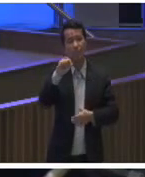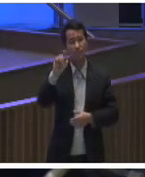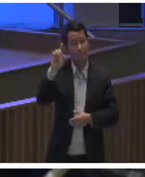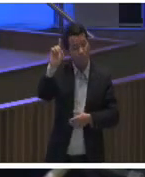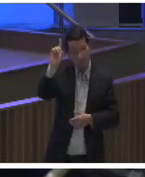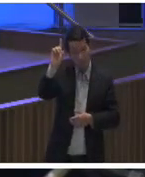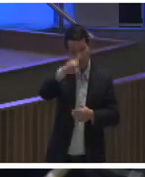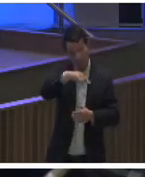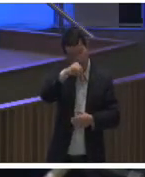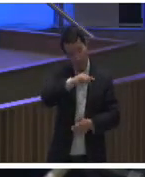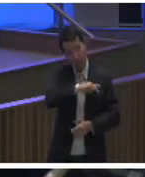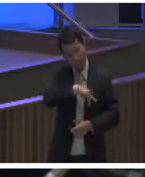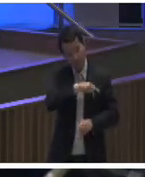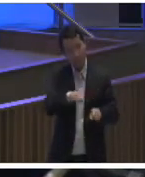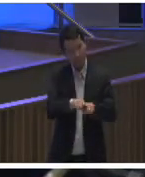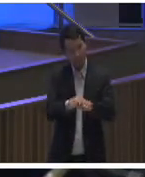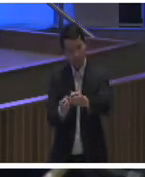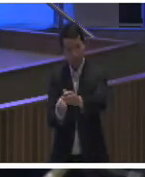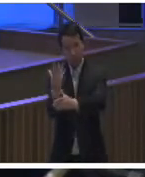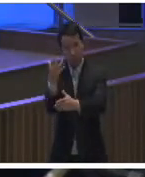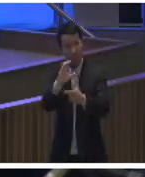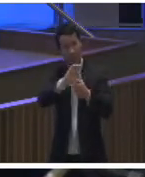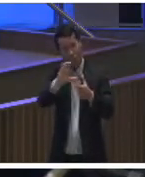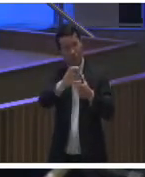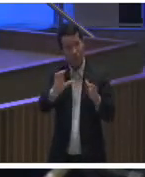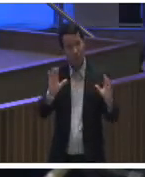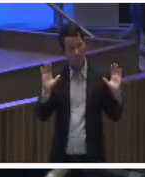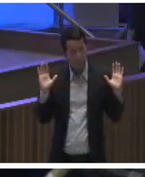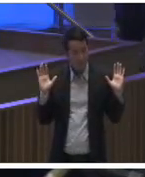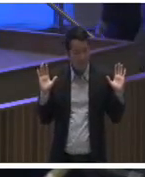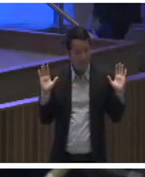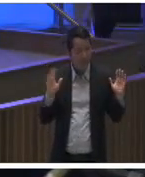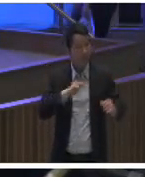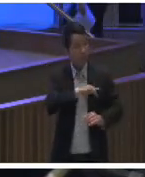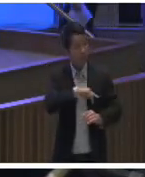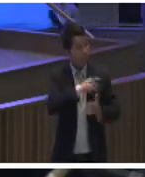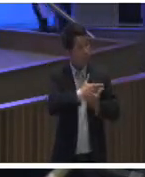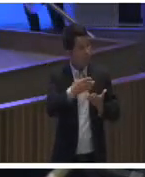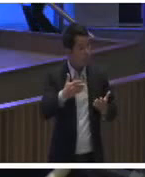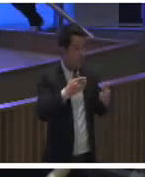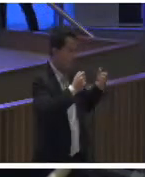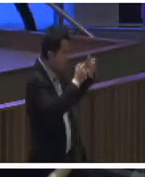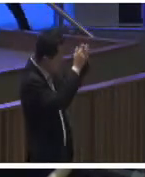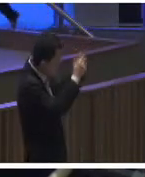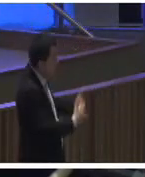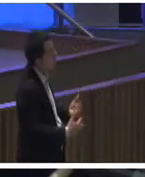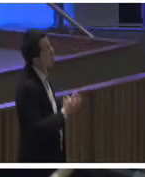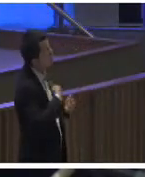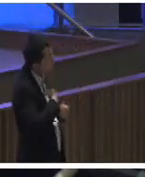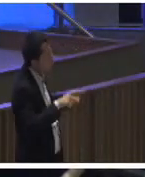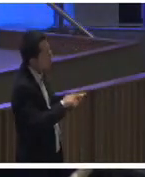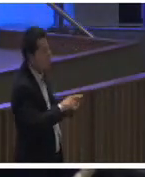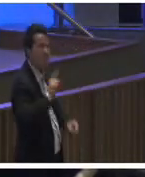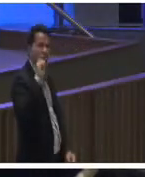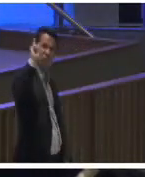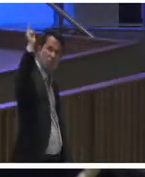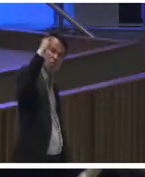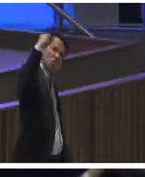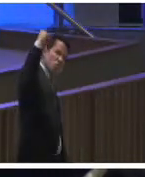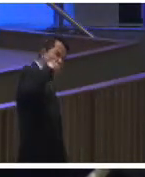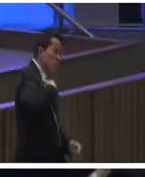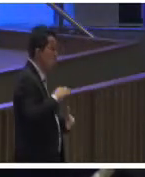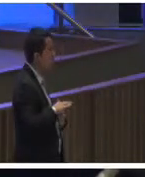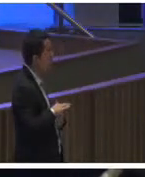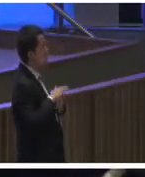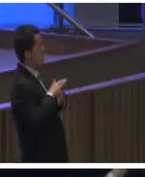cidade de Corinto. E aí então Paulo vai falar das suas credenciais, e aqui nesse texto ele vai falar de